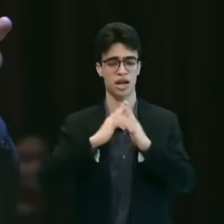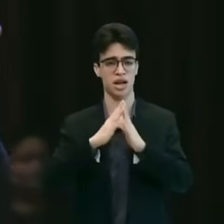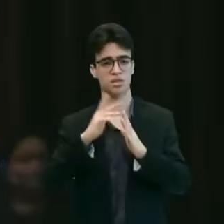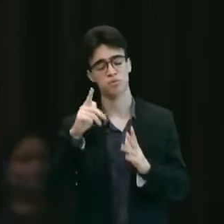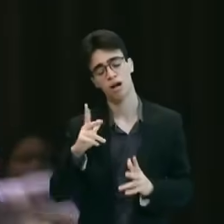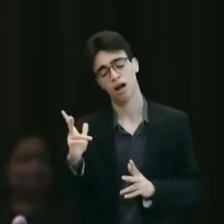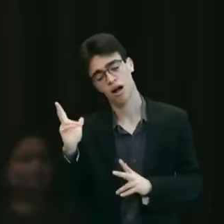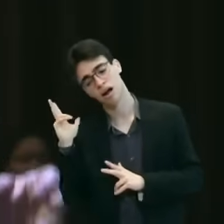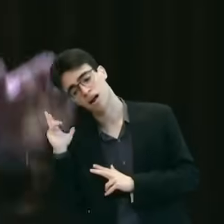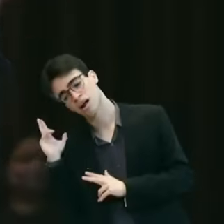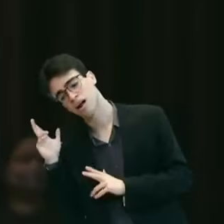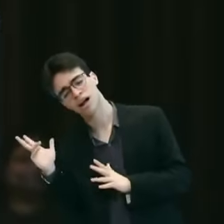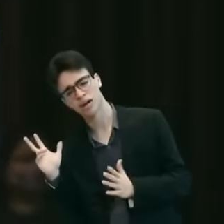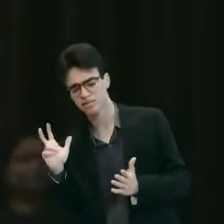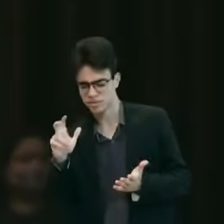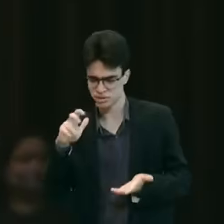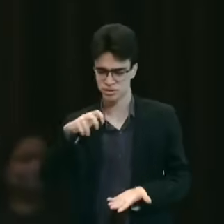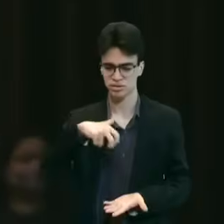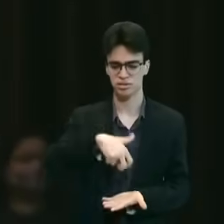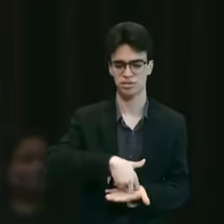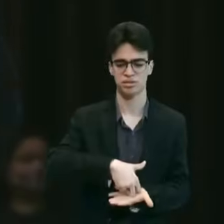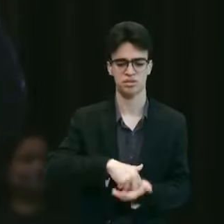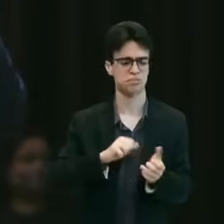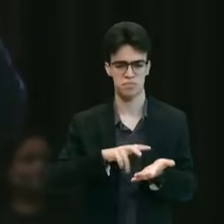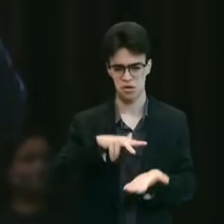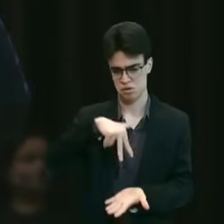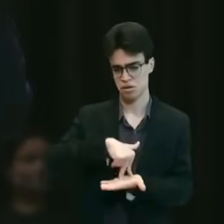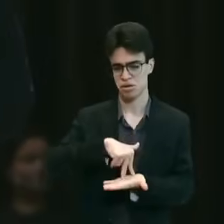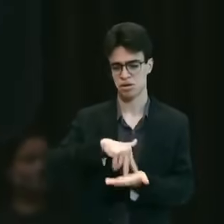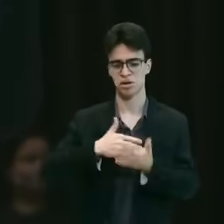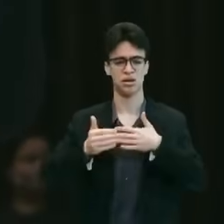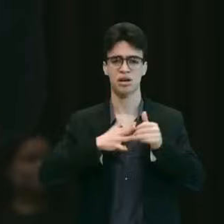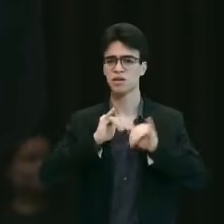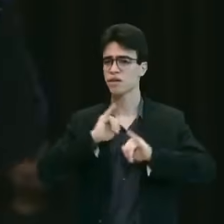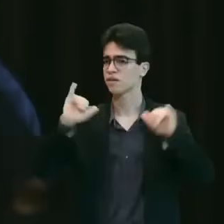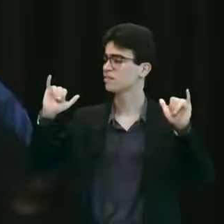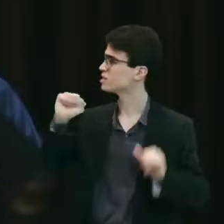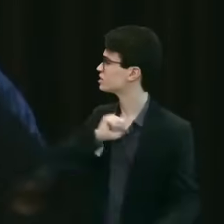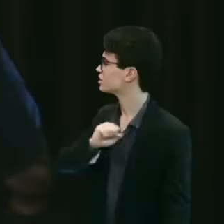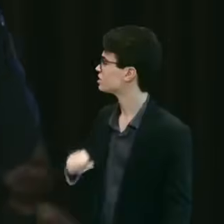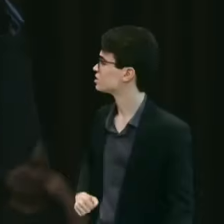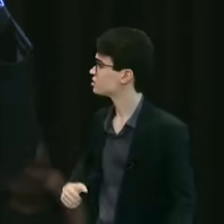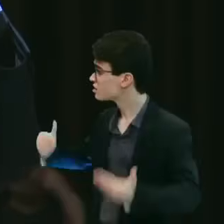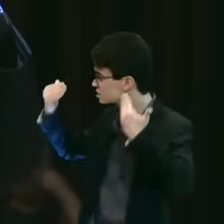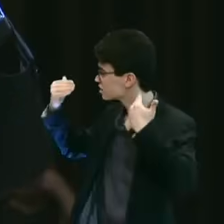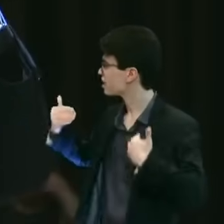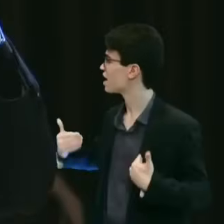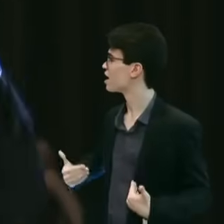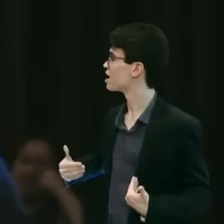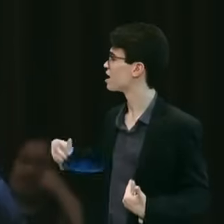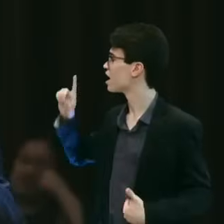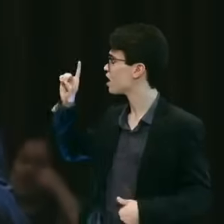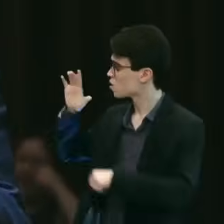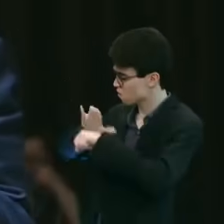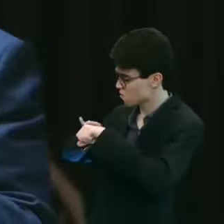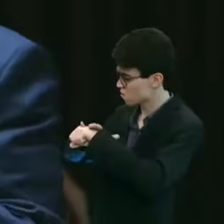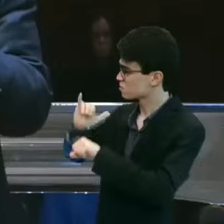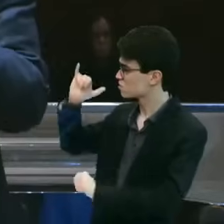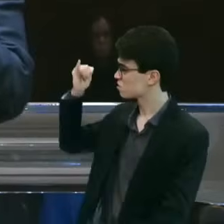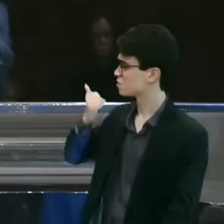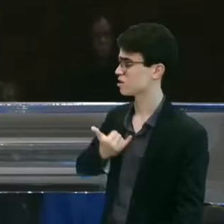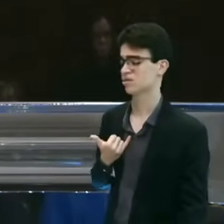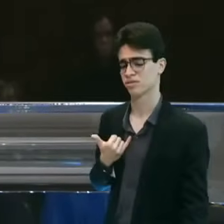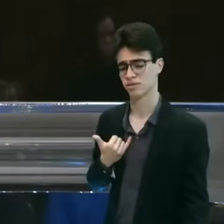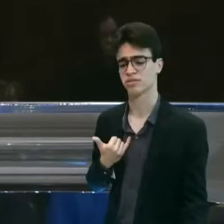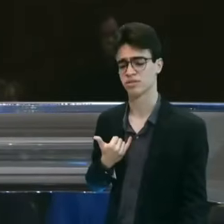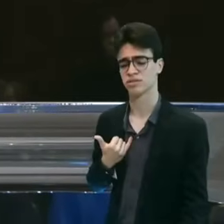deitado, ou se coloca de joelhos, ou se coloca em pé e diz, Senhor, eu estou aqui, o Senhor falou comigo. Sabe,